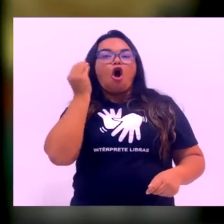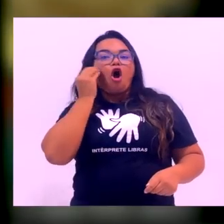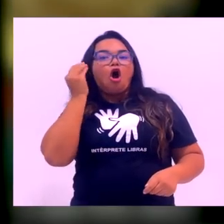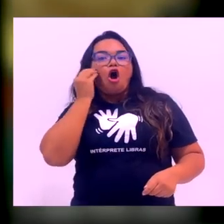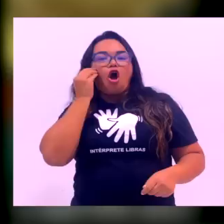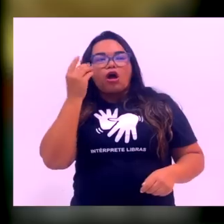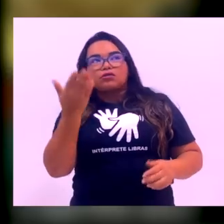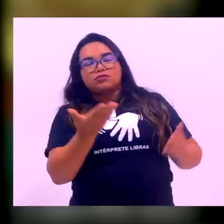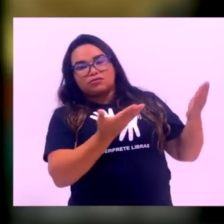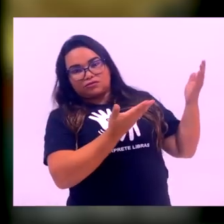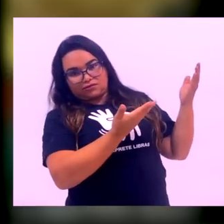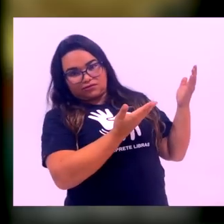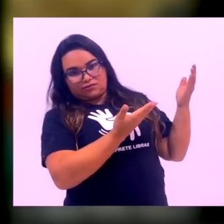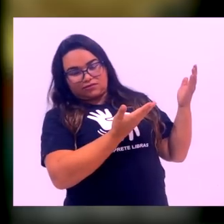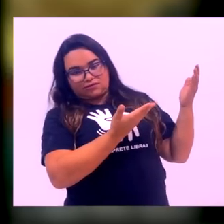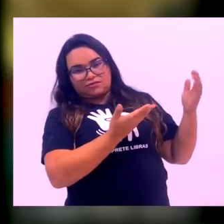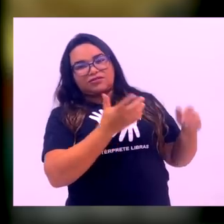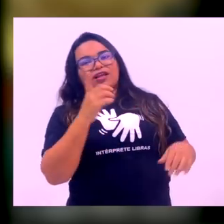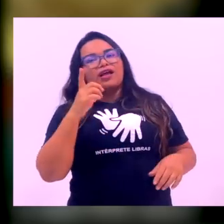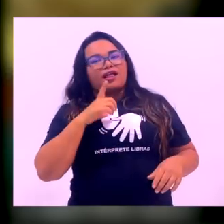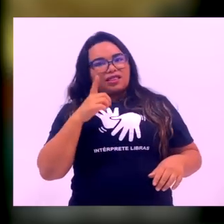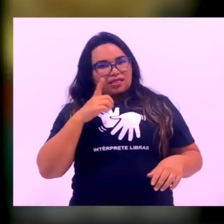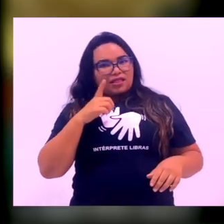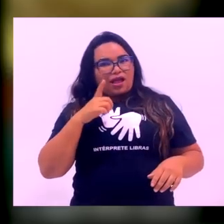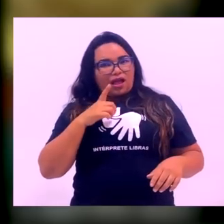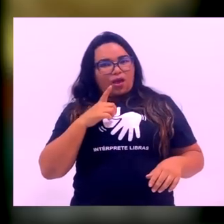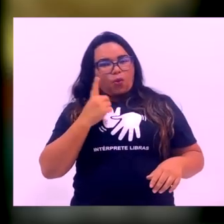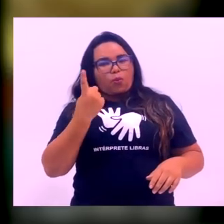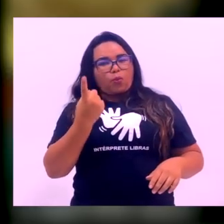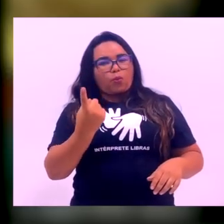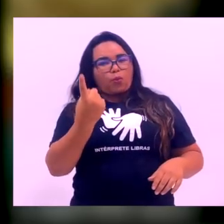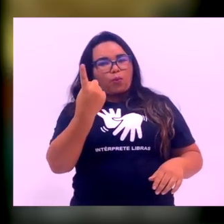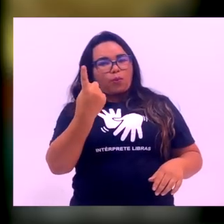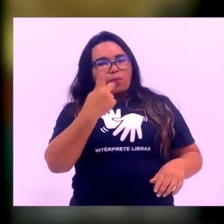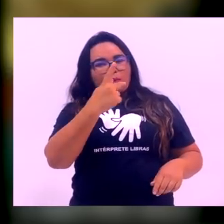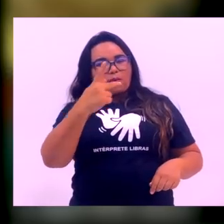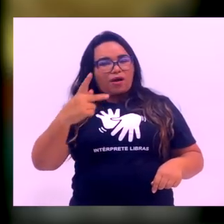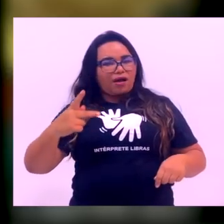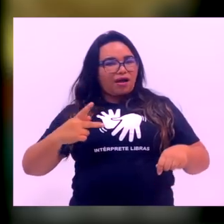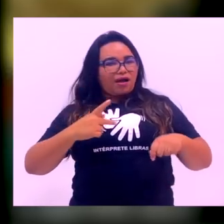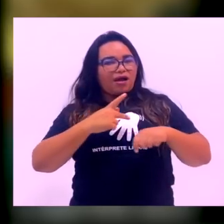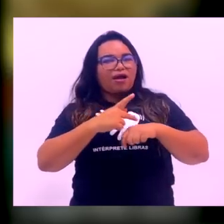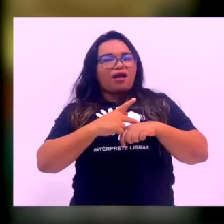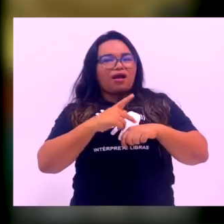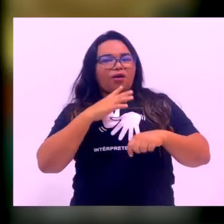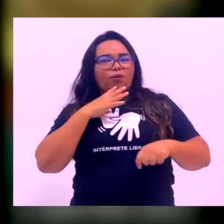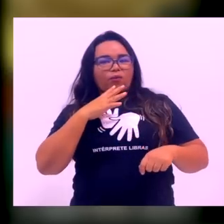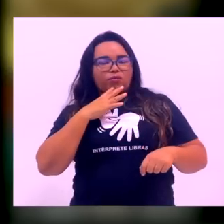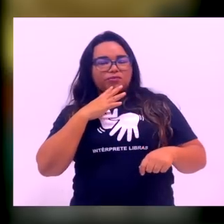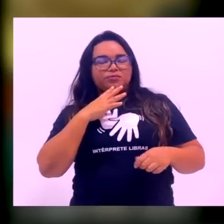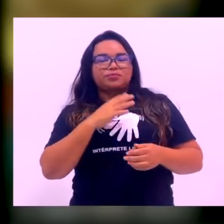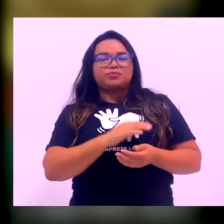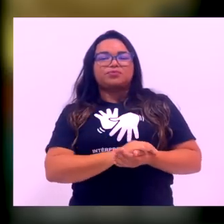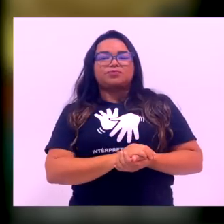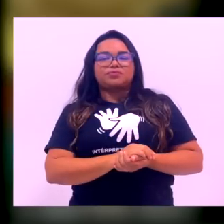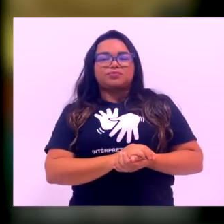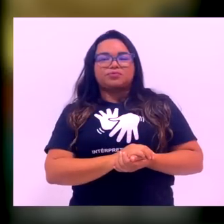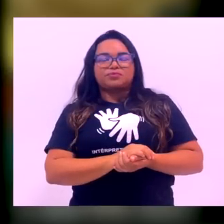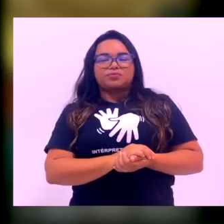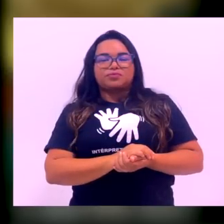do Império Romano Ocidental. E notem que há uma nação muito interessante que hoje nós conhecemos